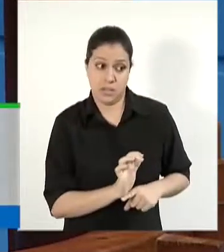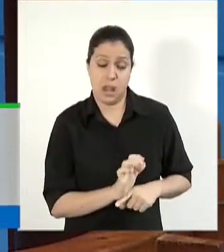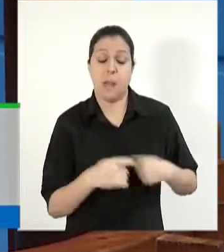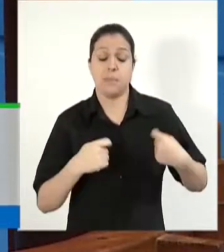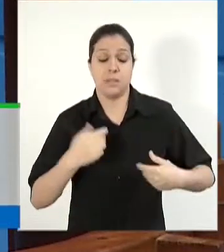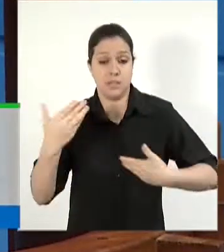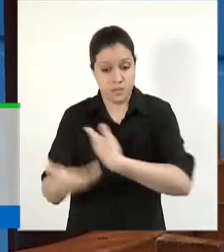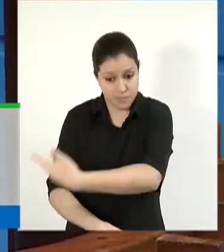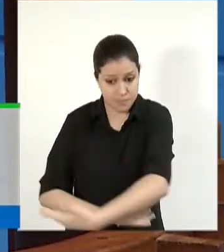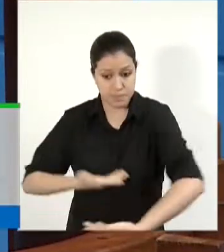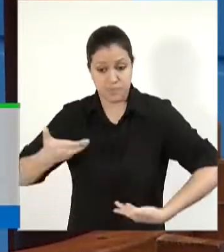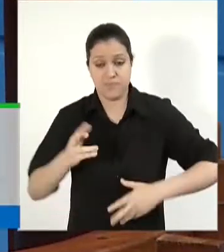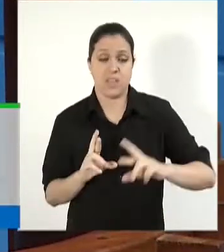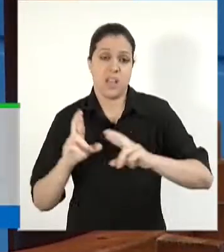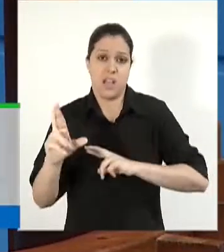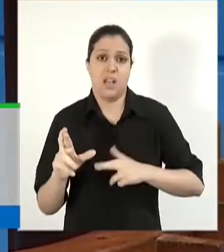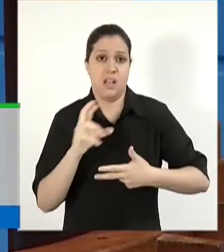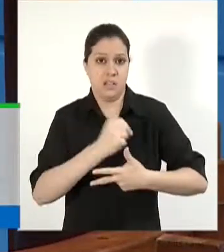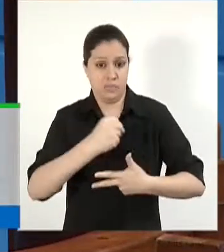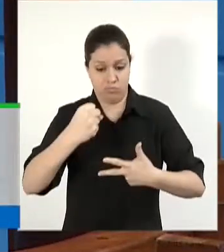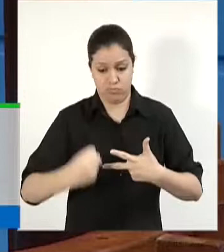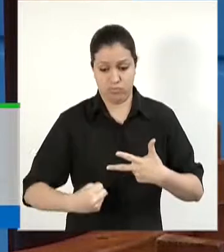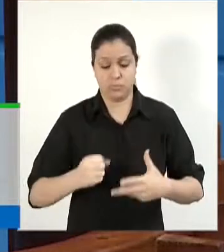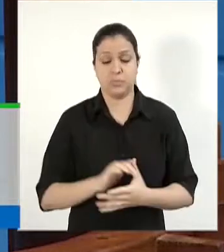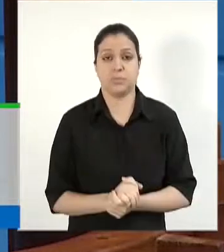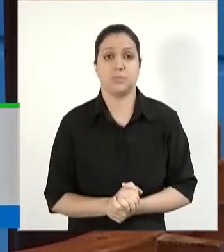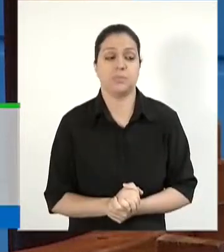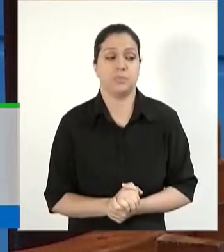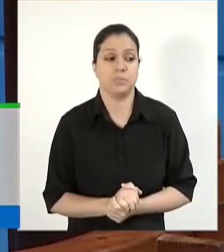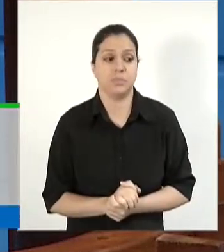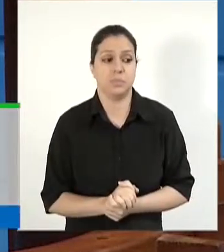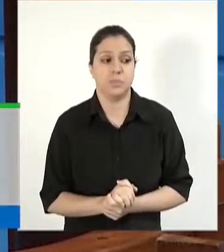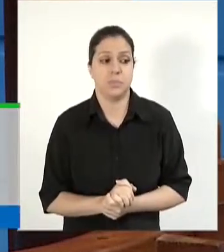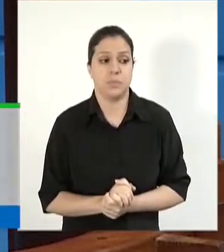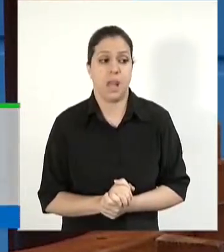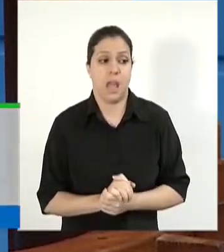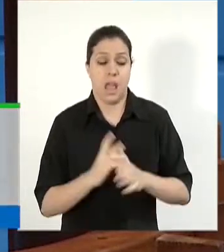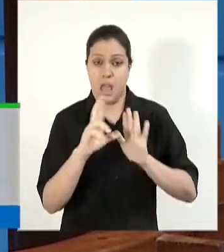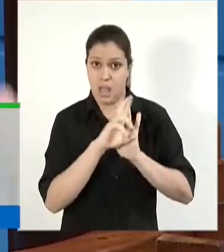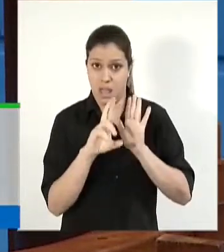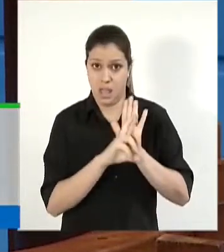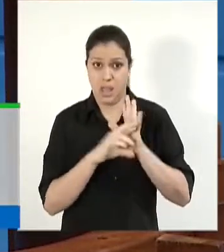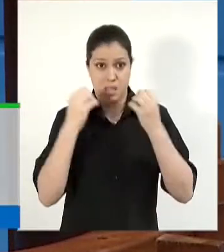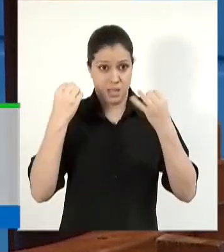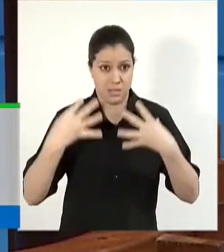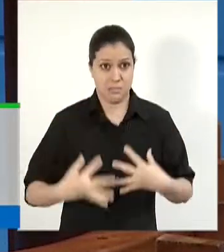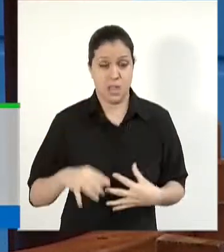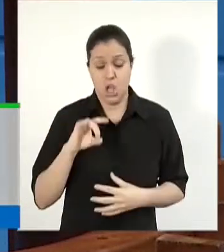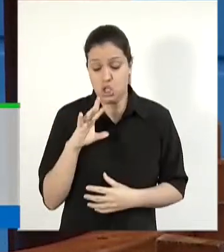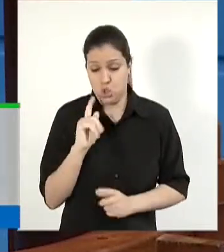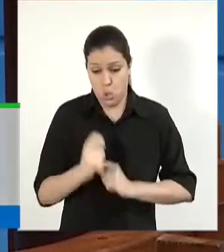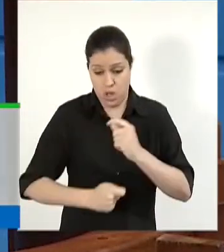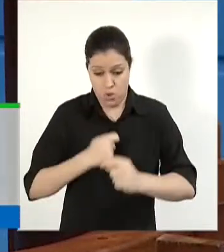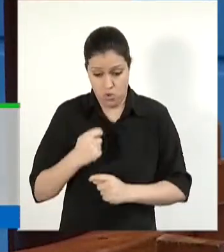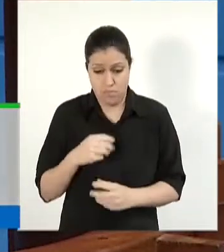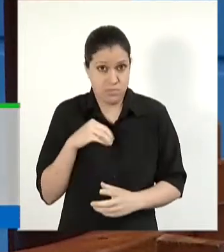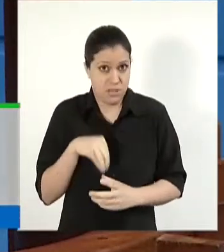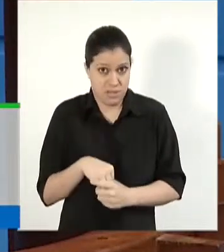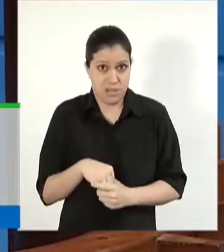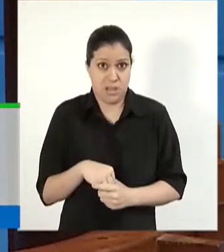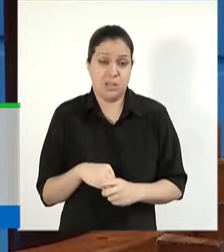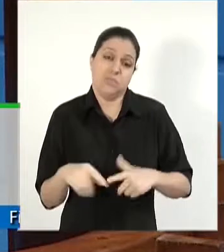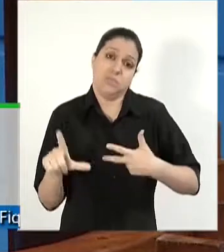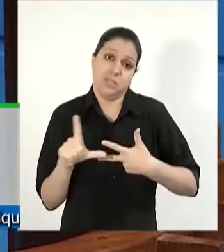poderes. Assim, uma vez que a regra dizia apenas com a economia interna do Legislativo Estadual,